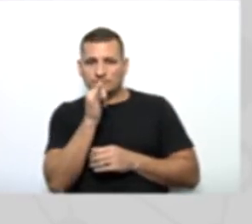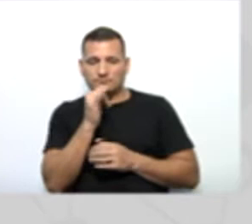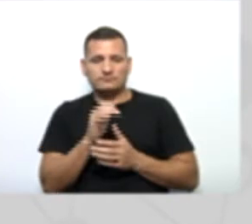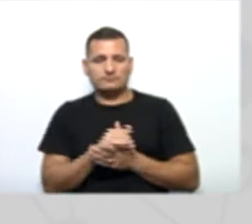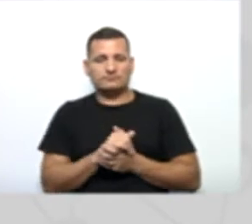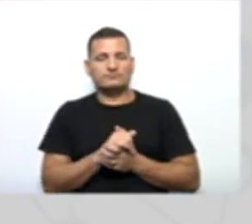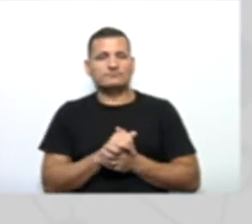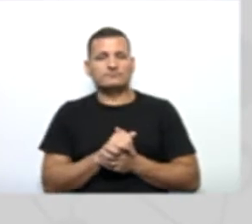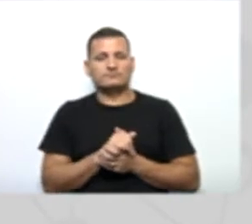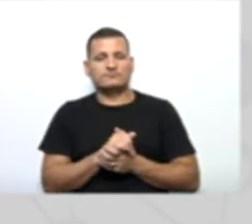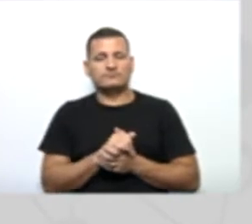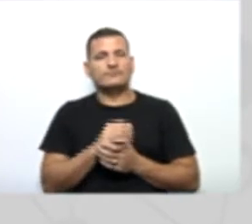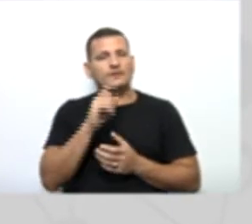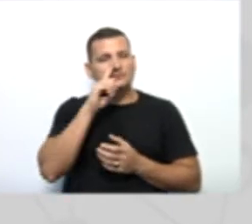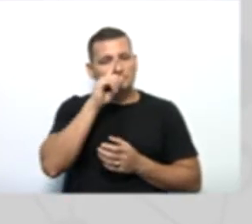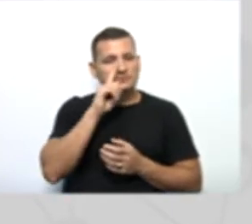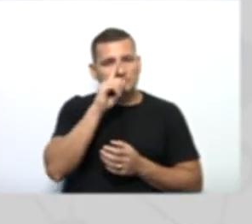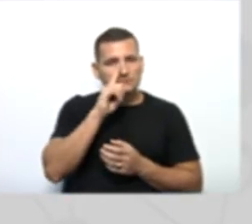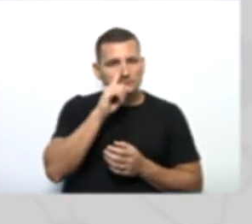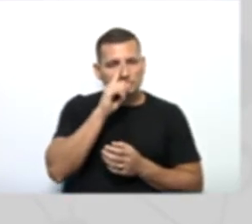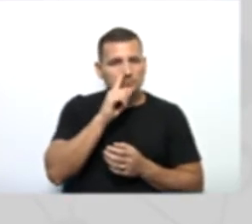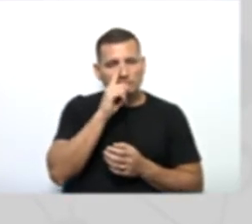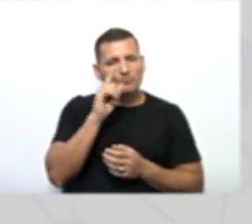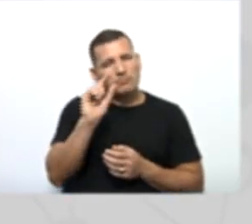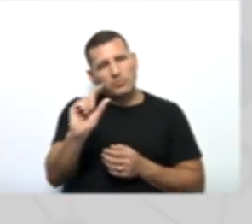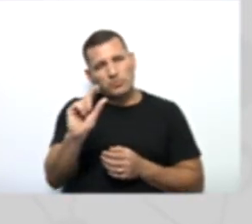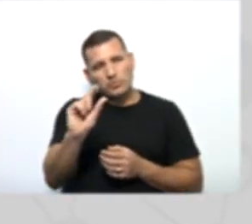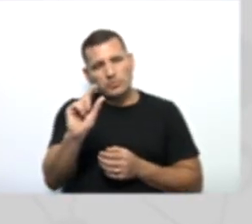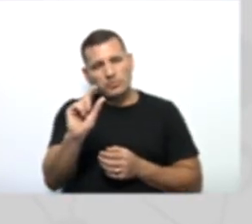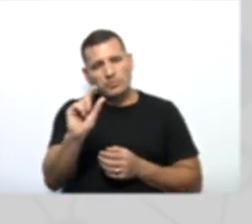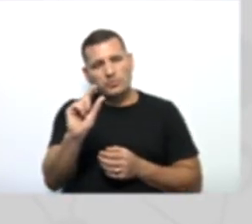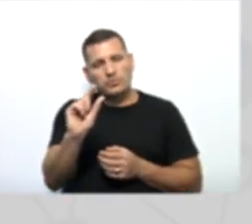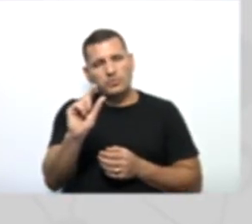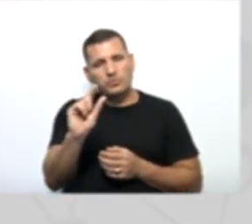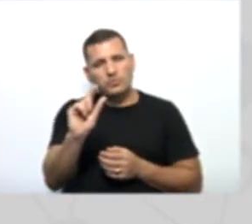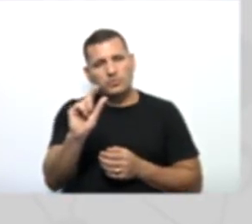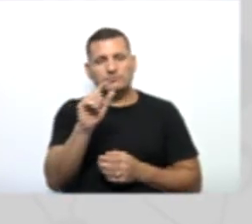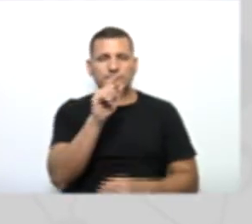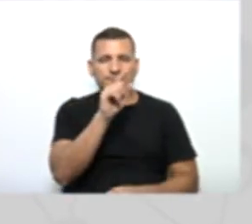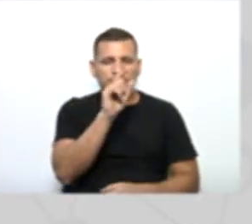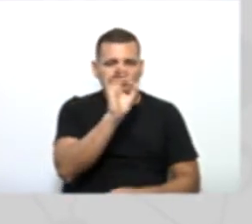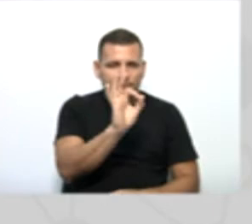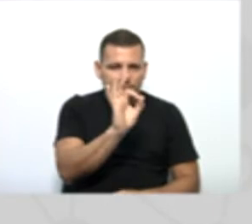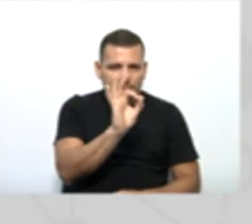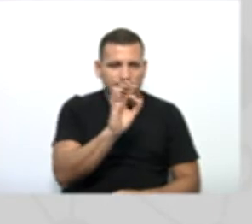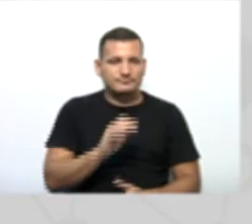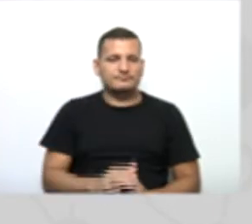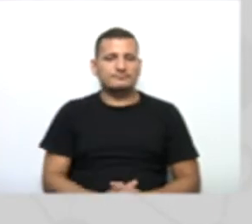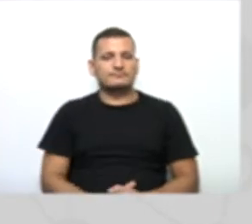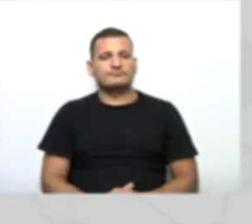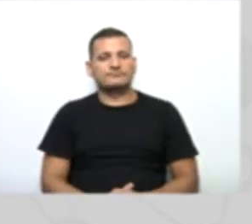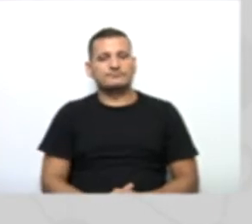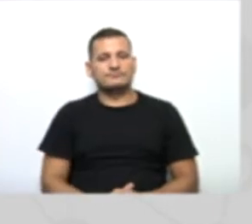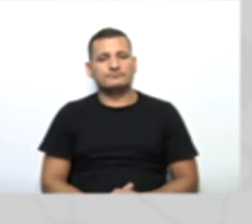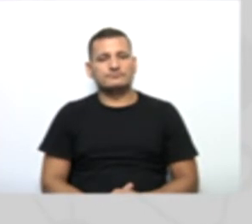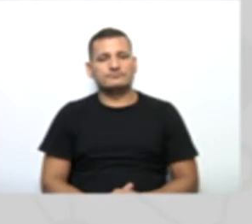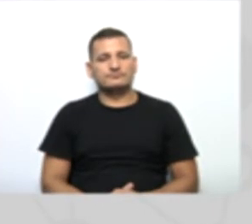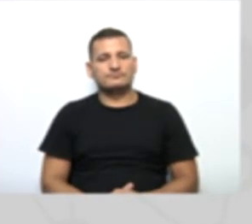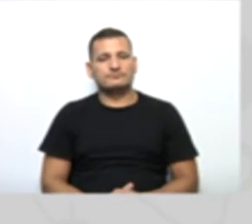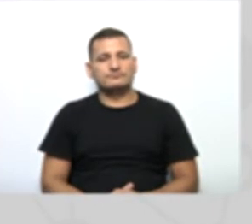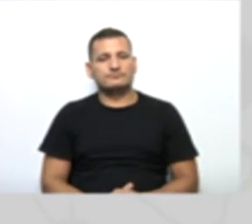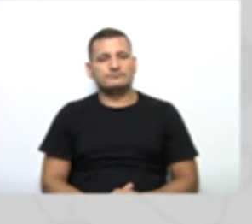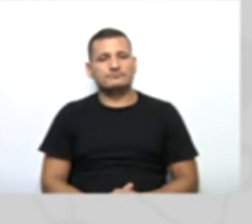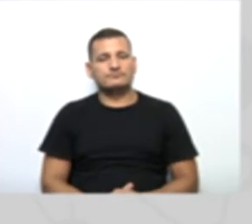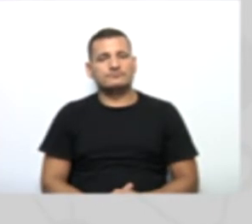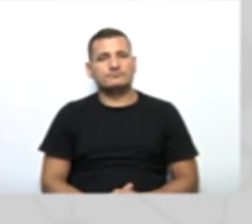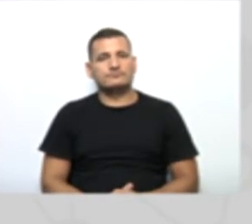num determinado setor tem um risco vermelho, tá? Eu vou pegar o professor Alberto agora. Ih, professor Alberto, como é que vai ser agora? Ah, não sei, professor. Pois é, o risco